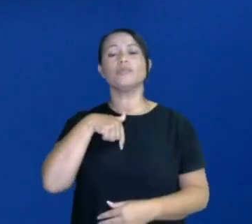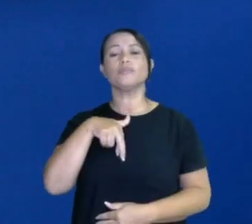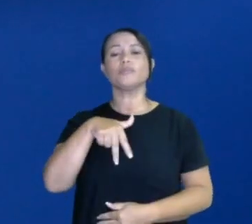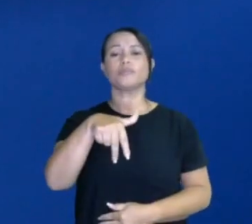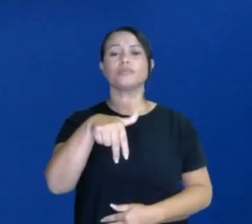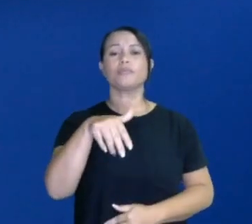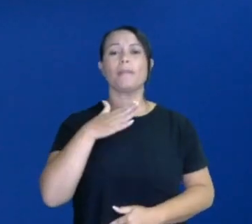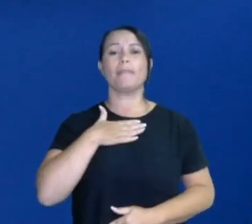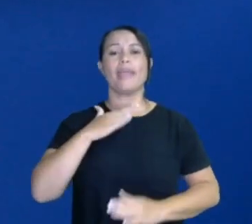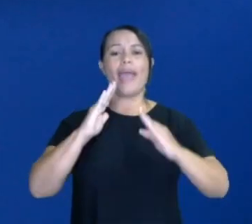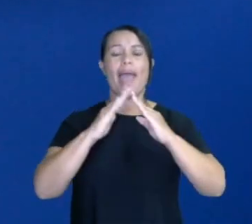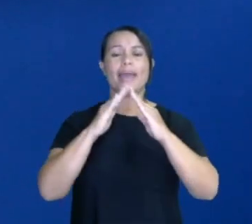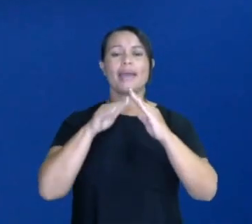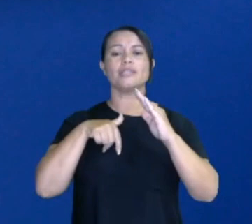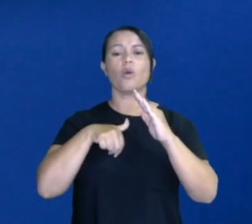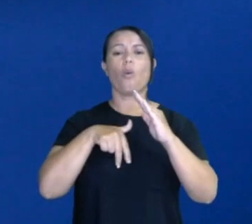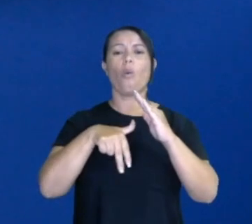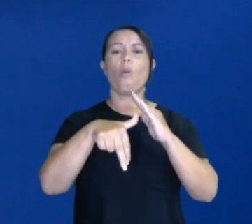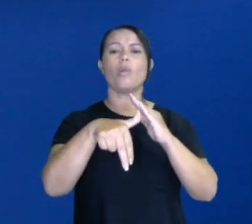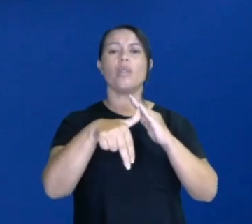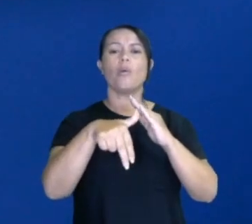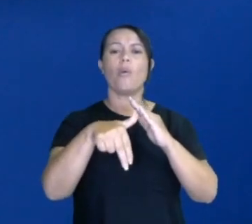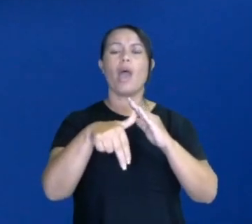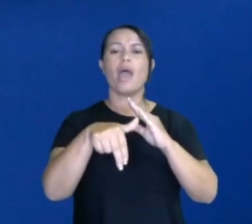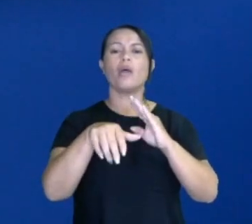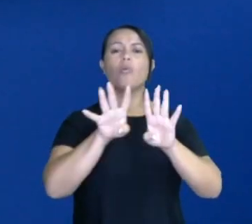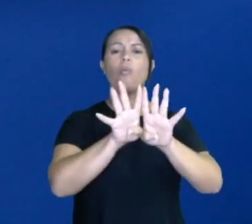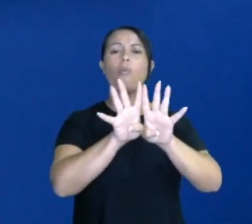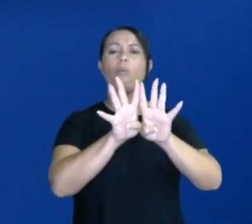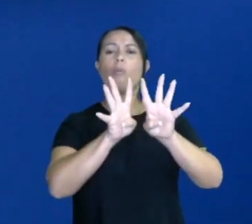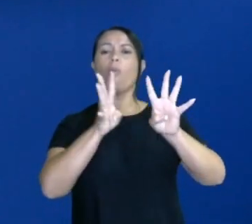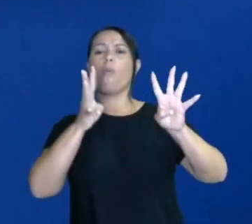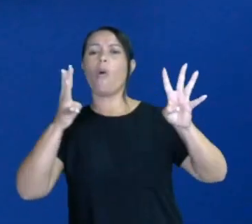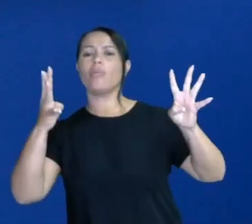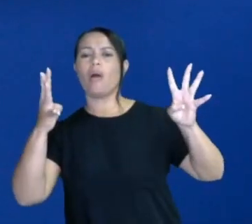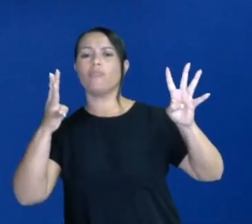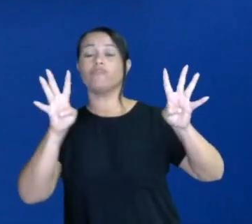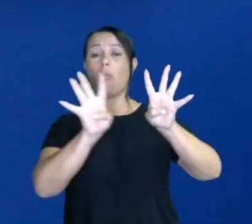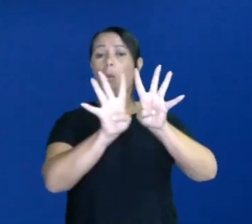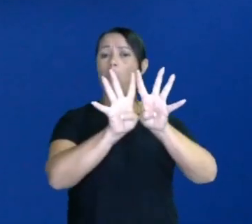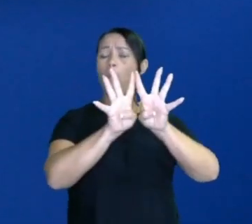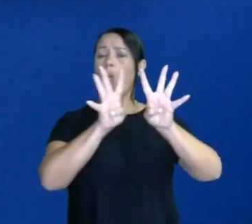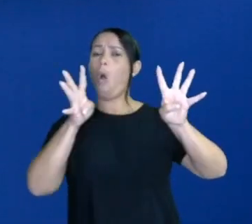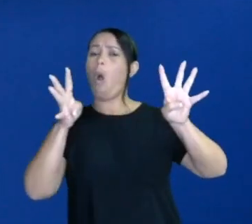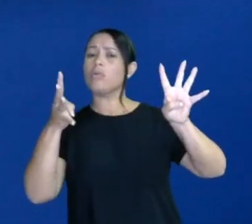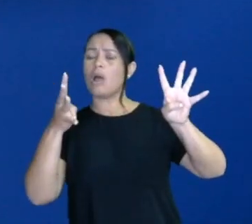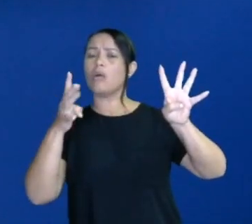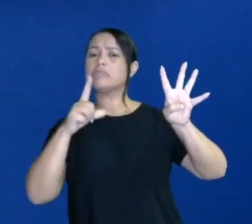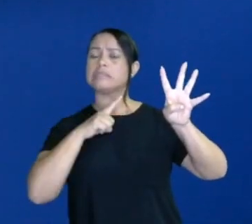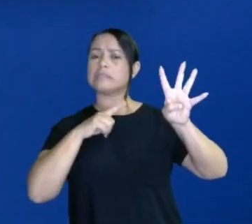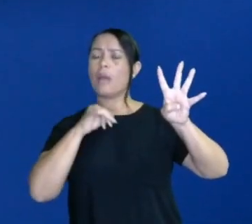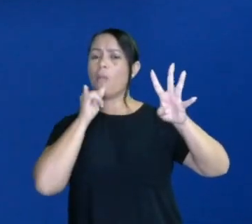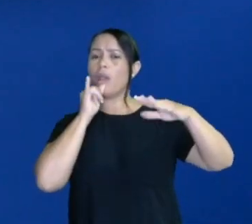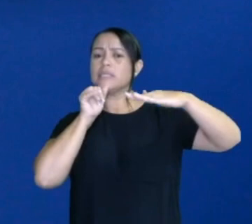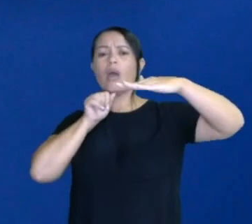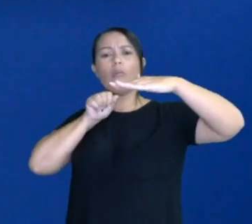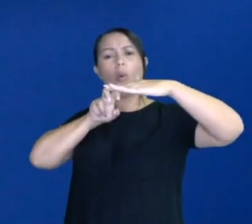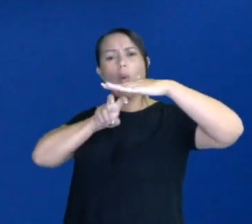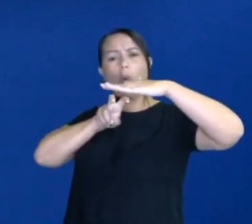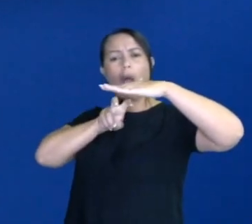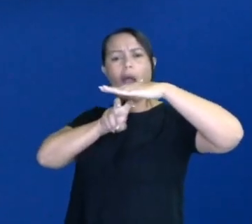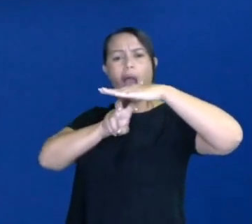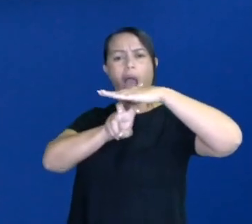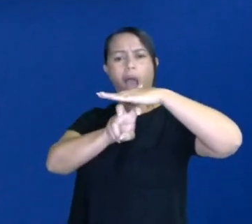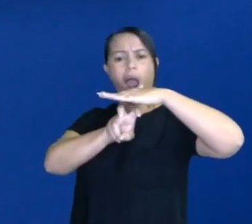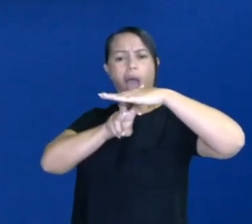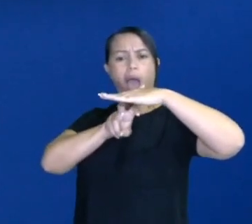na minha casa, o primeiro espaço é o meu portão. E aí, aqui tem um portão. Se você tem uma garagem, você vai